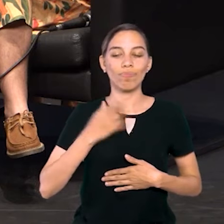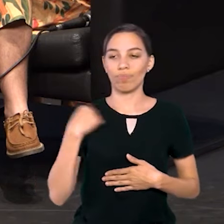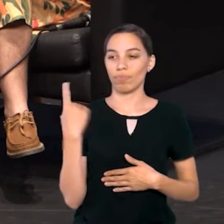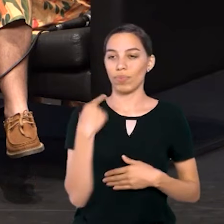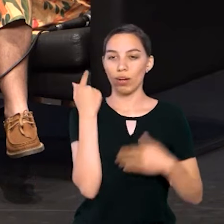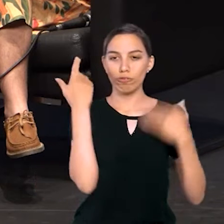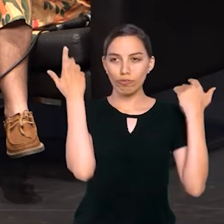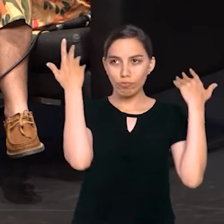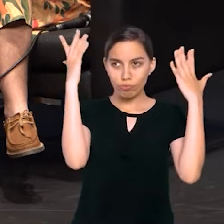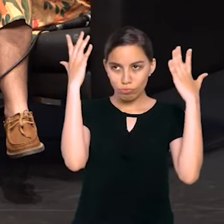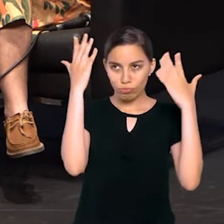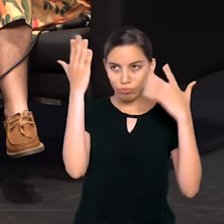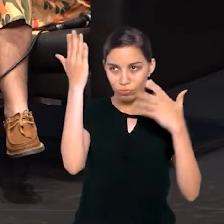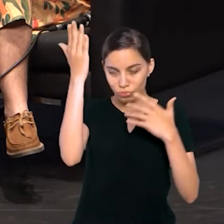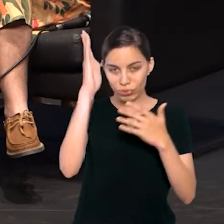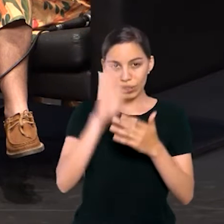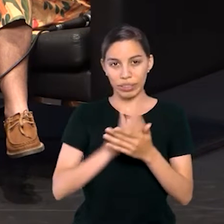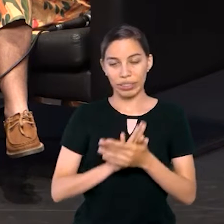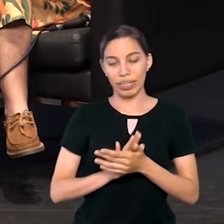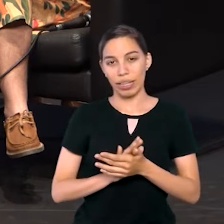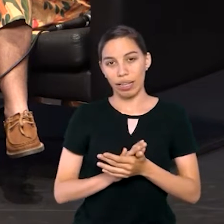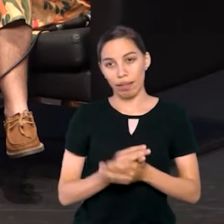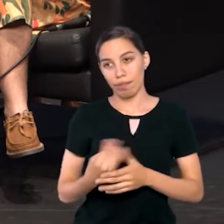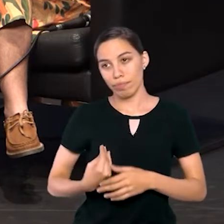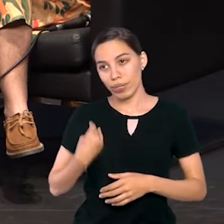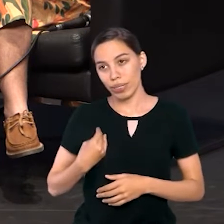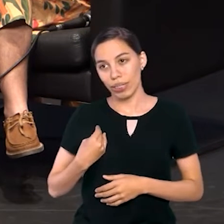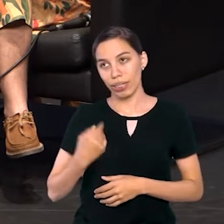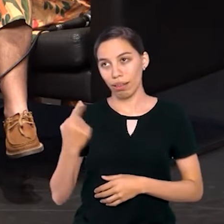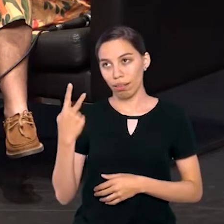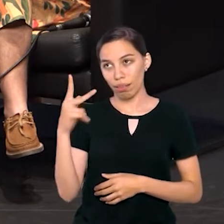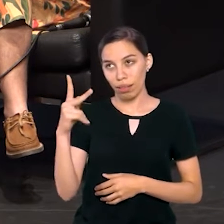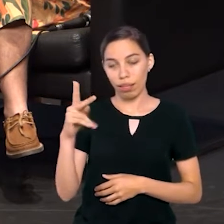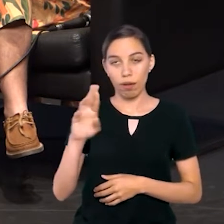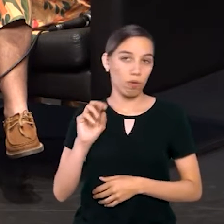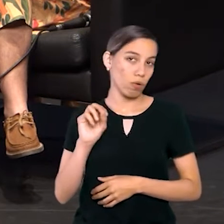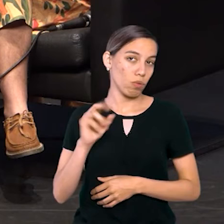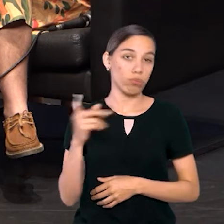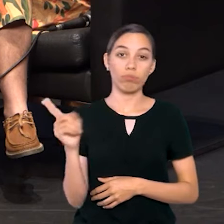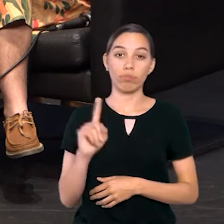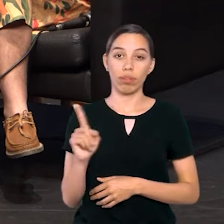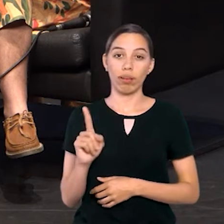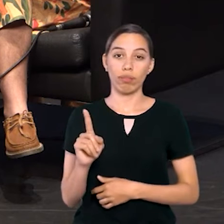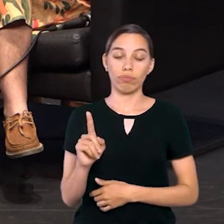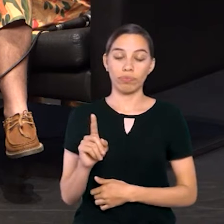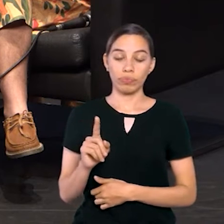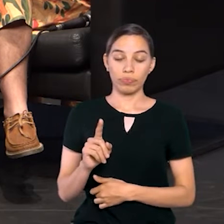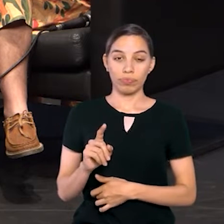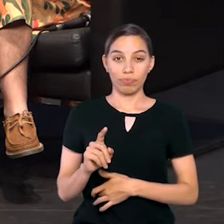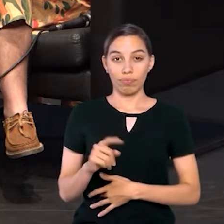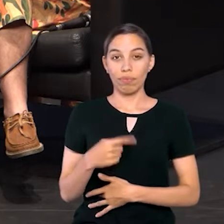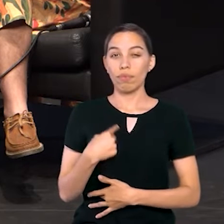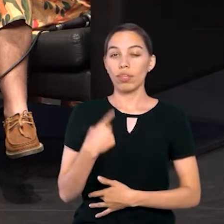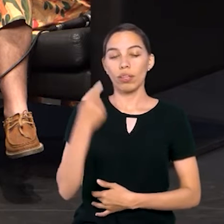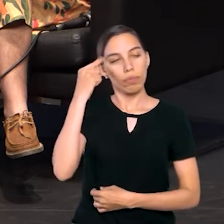ele, com ou sem ele estar aqui presente com a gente. Aí eu fiquei pensando que a gente podia,